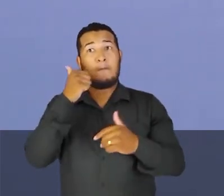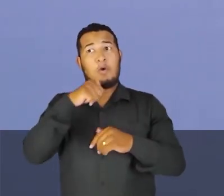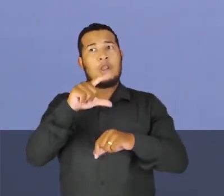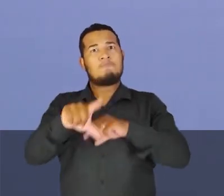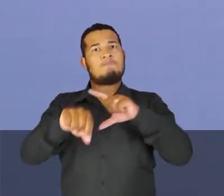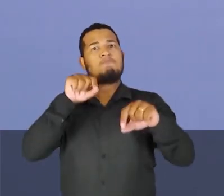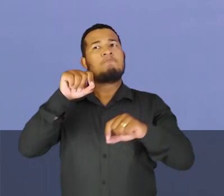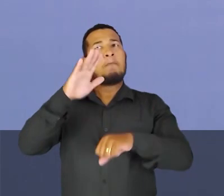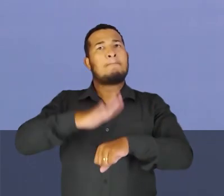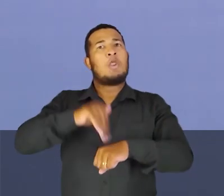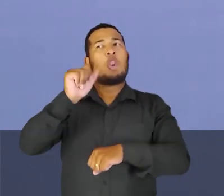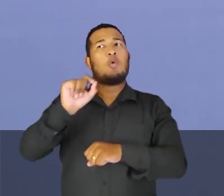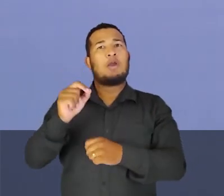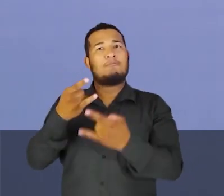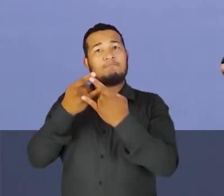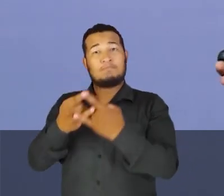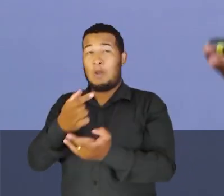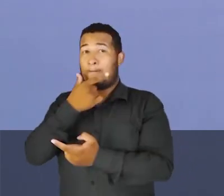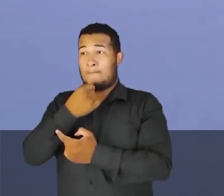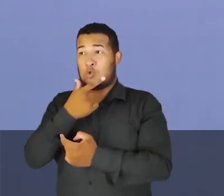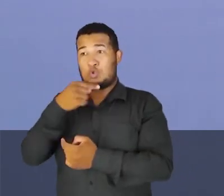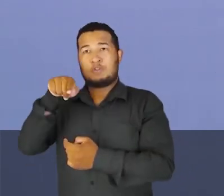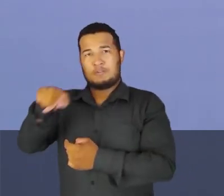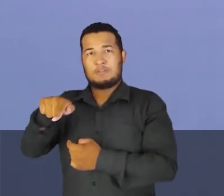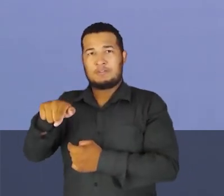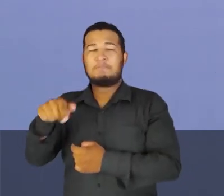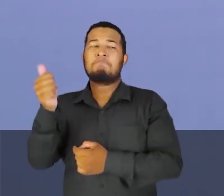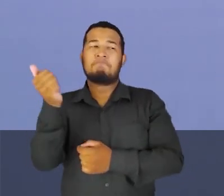em utilizar a camisinha masculina ao